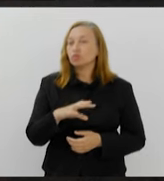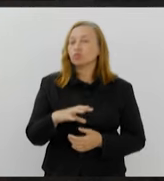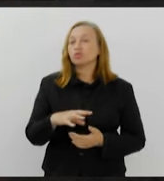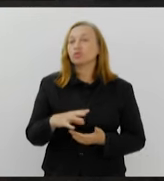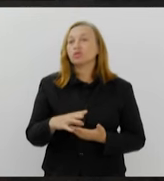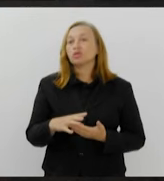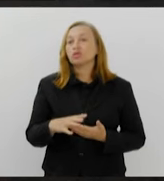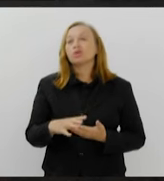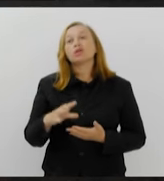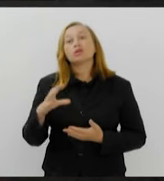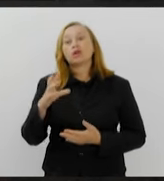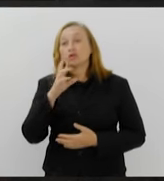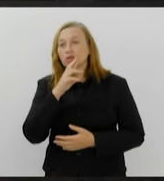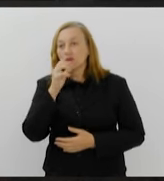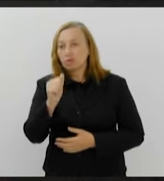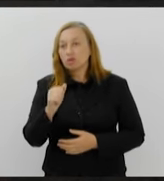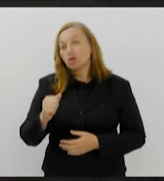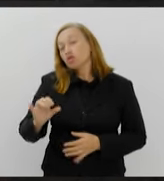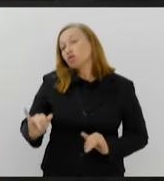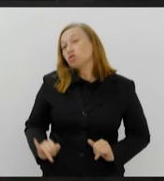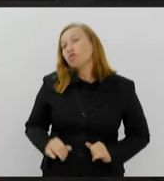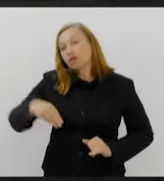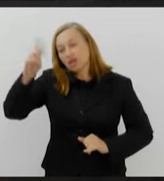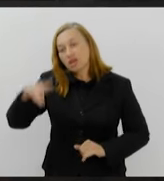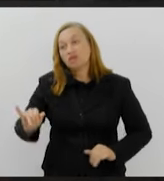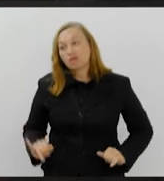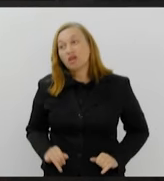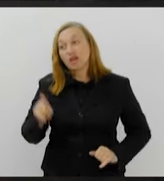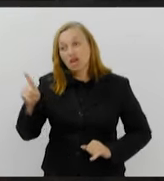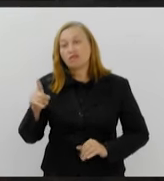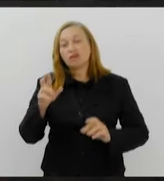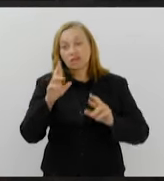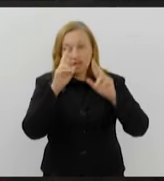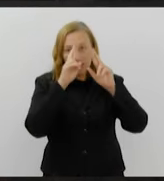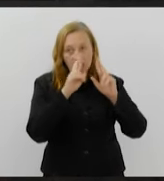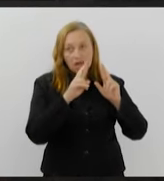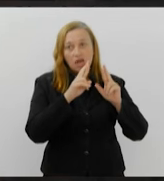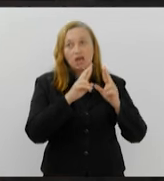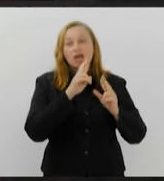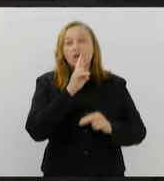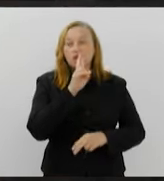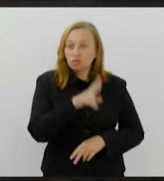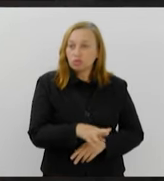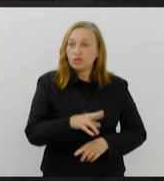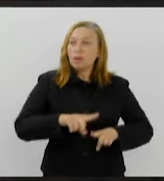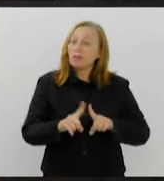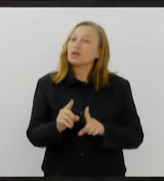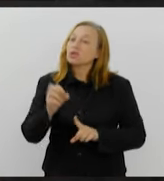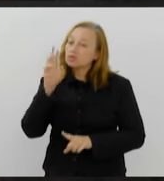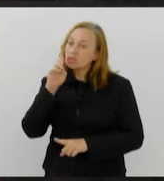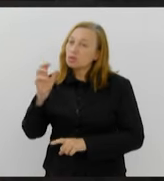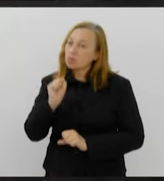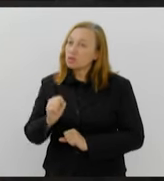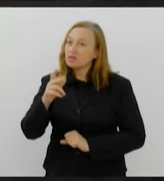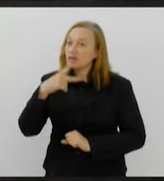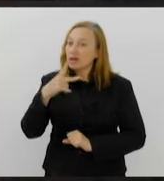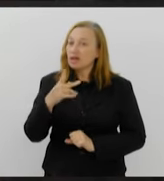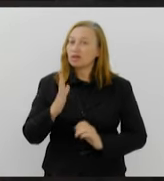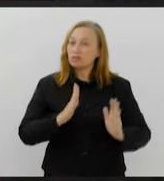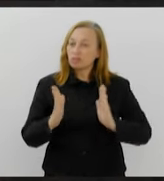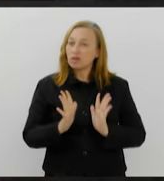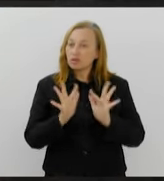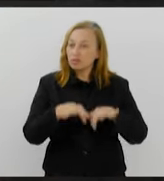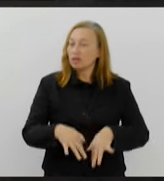fato do Companheiro Amorim doa quem do ele vai ter que responder aos ditames legais mas que o Senhor possa se manifestar no expediente final